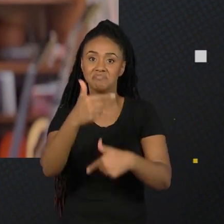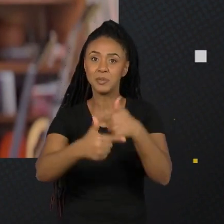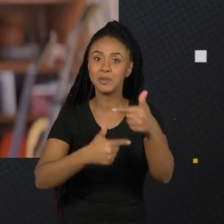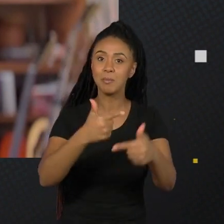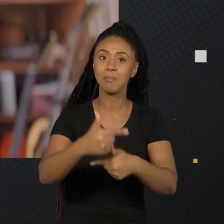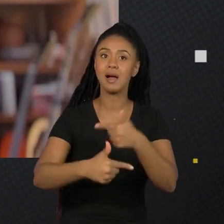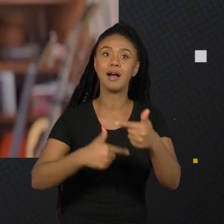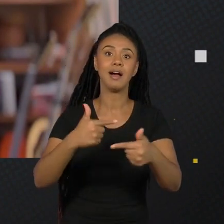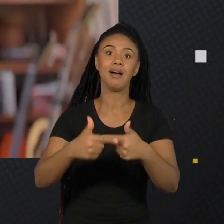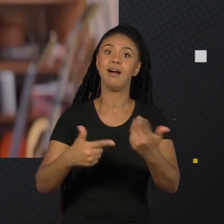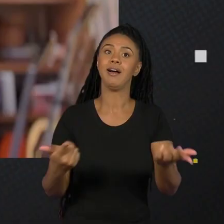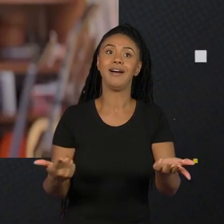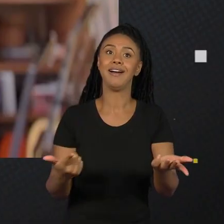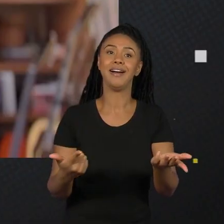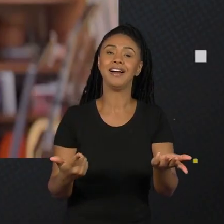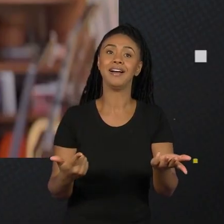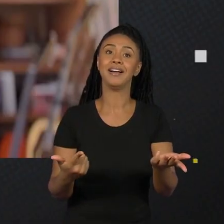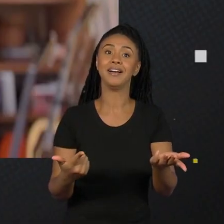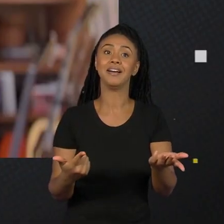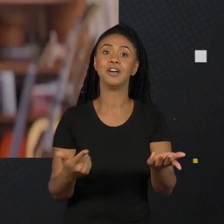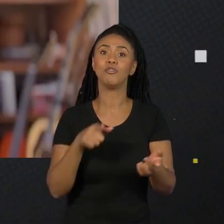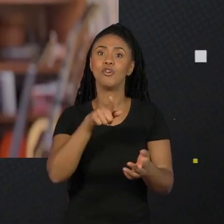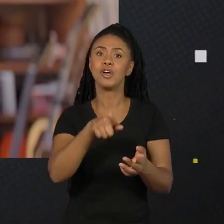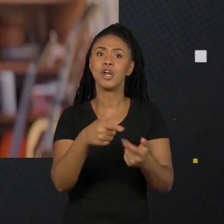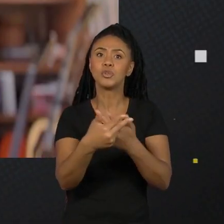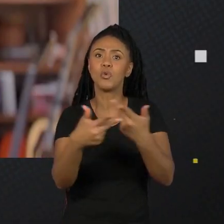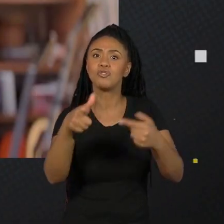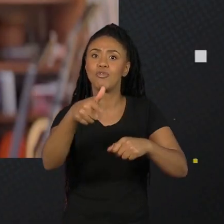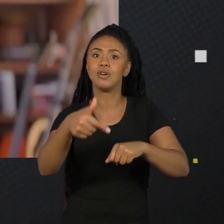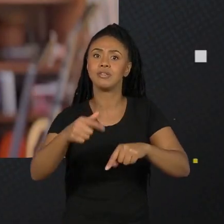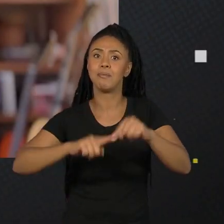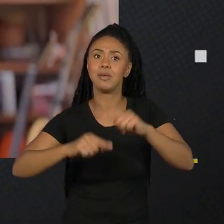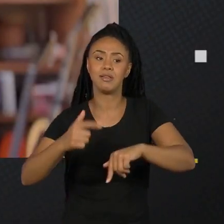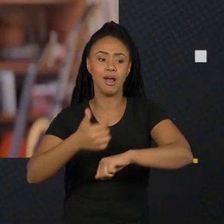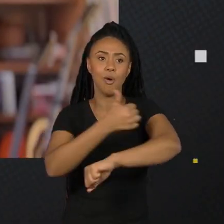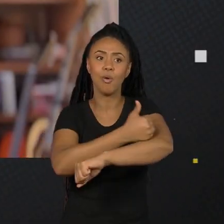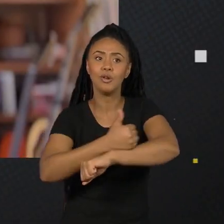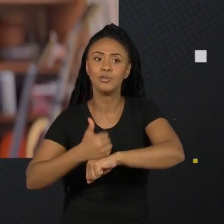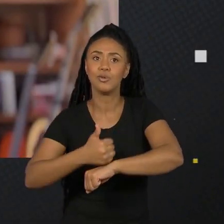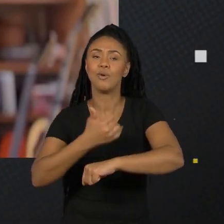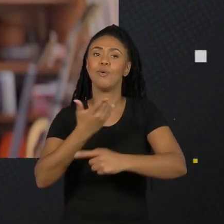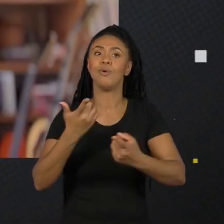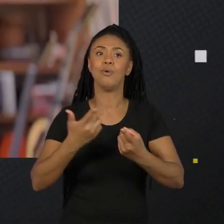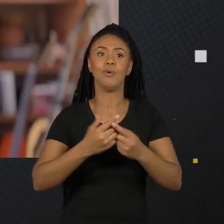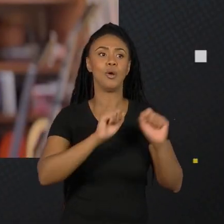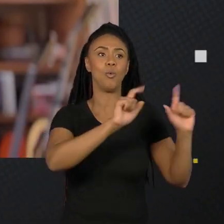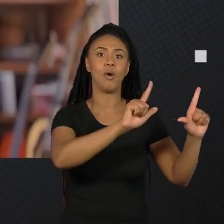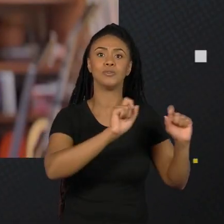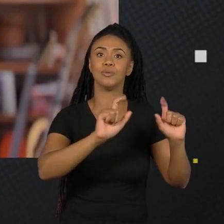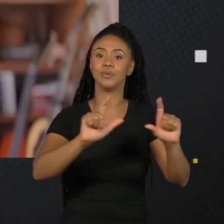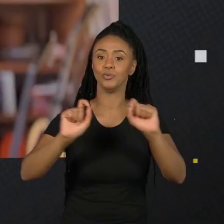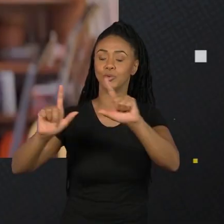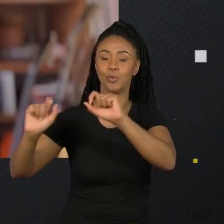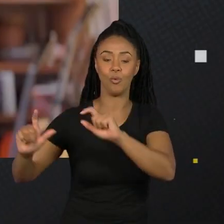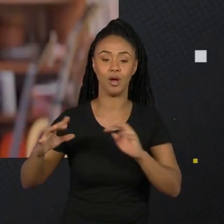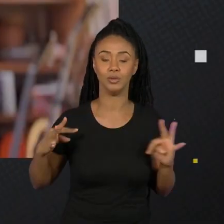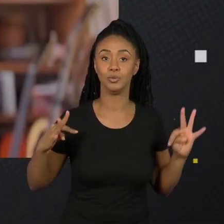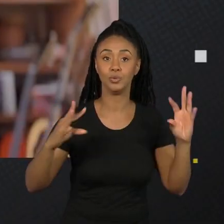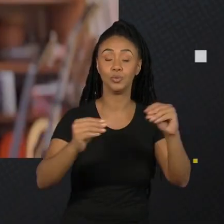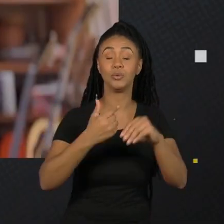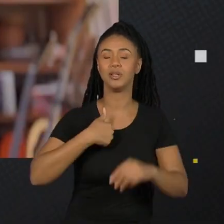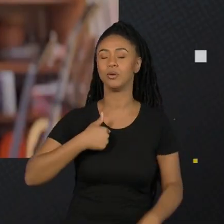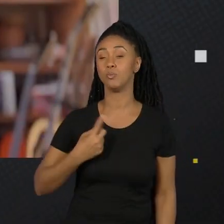sou até um pequeno colecionador de seus quadros. Nunca consigo me esquecer de